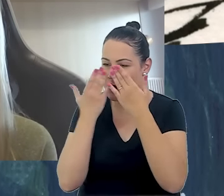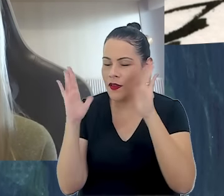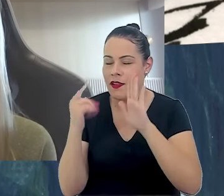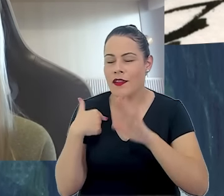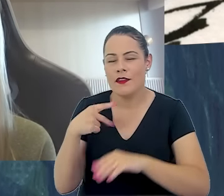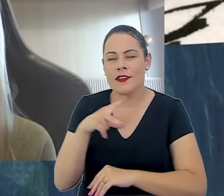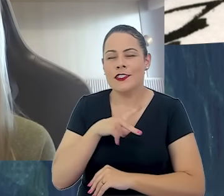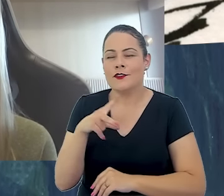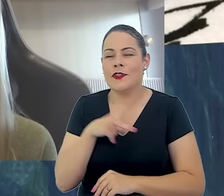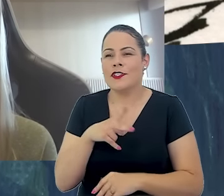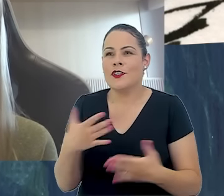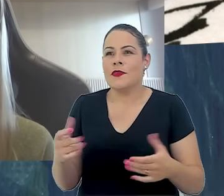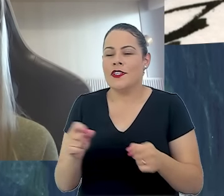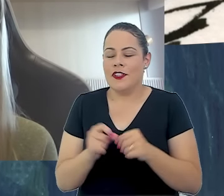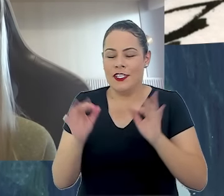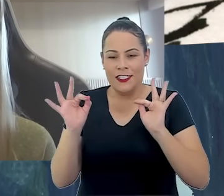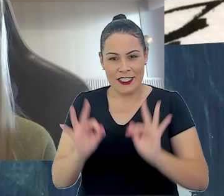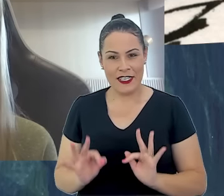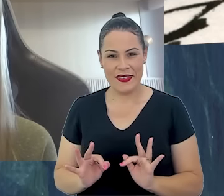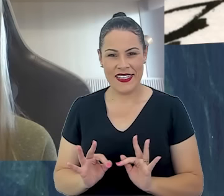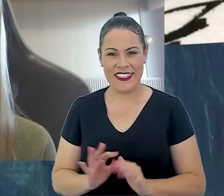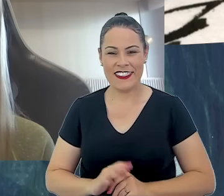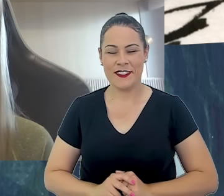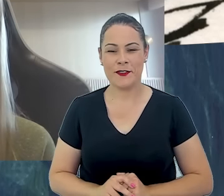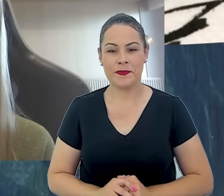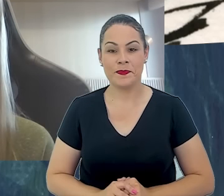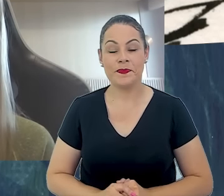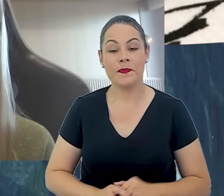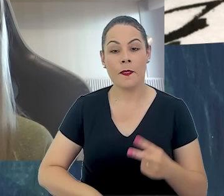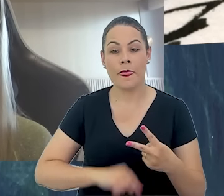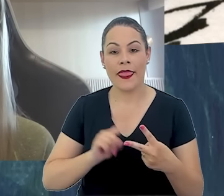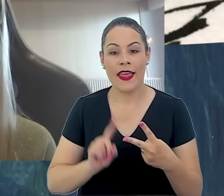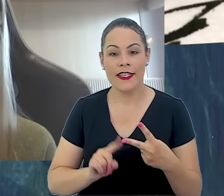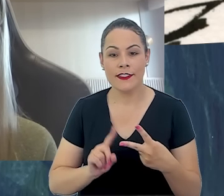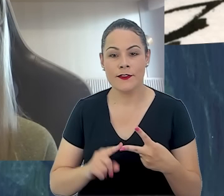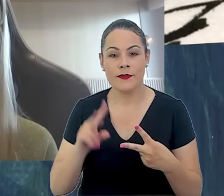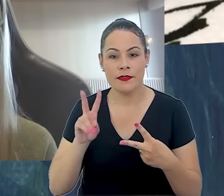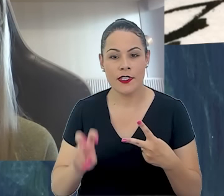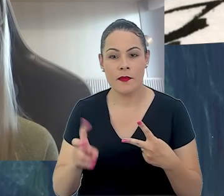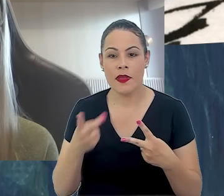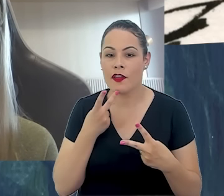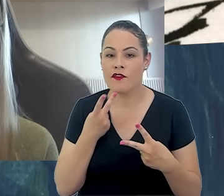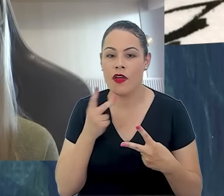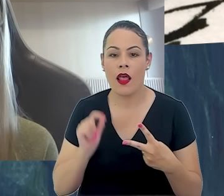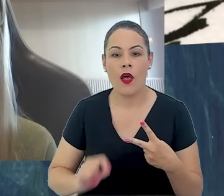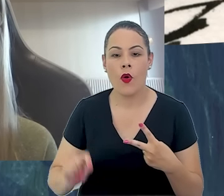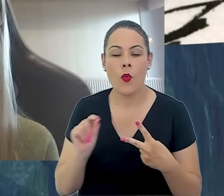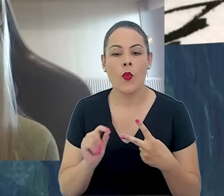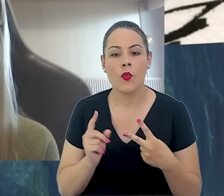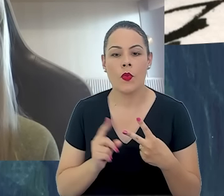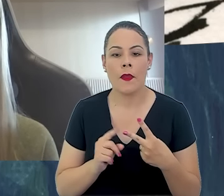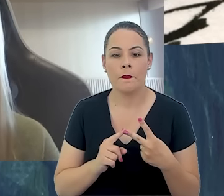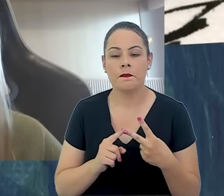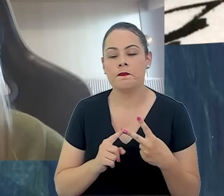deixa particularmente feliz. Segundo bloco que eu quero atacar